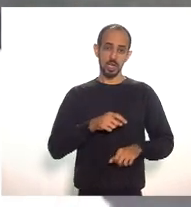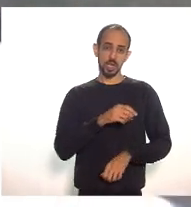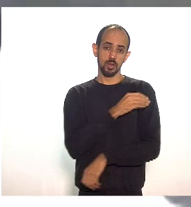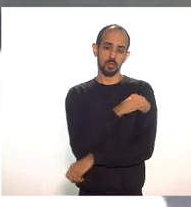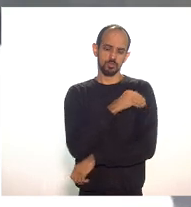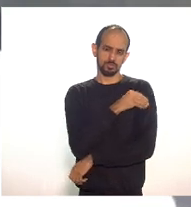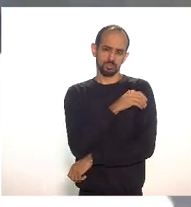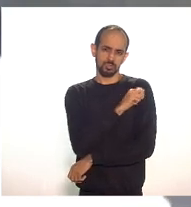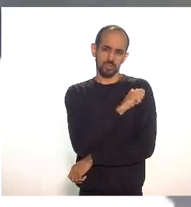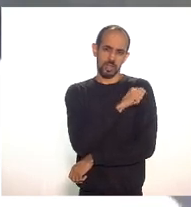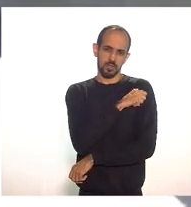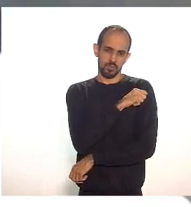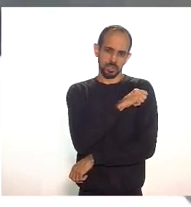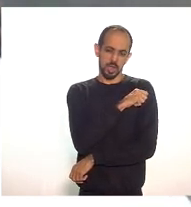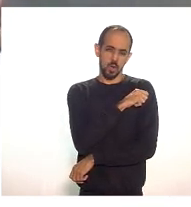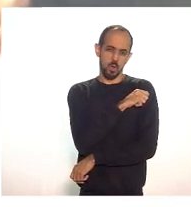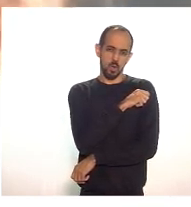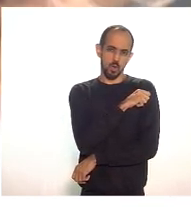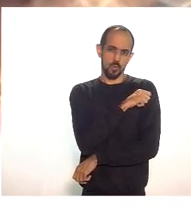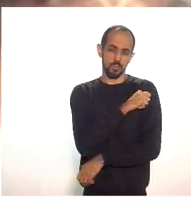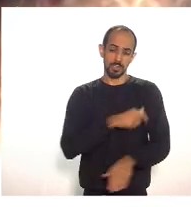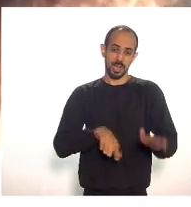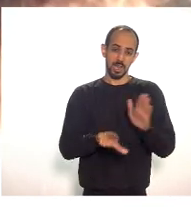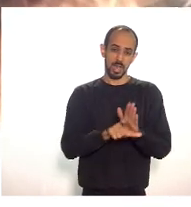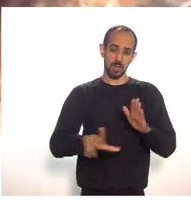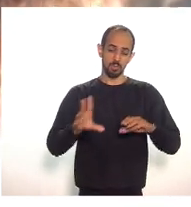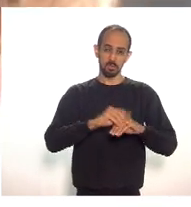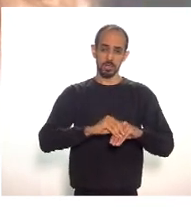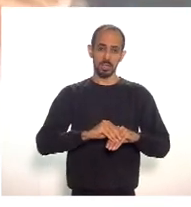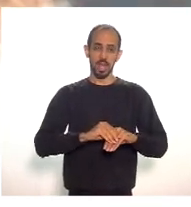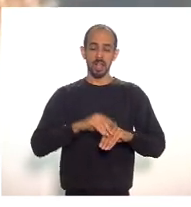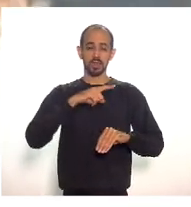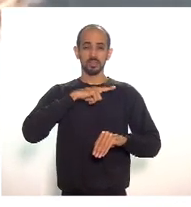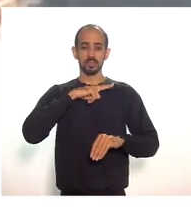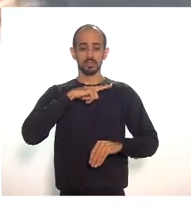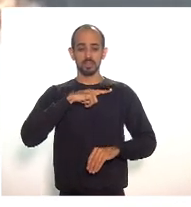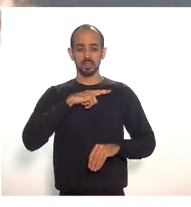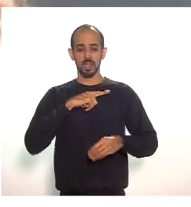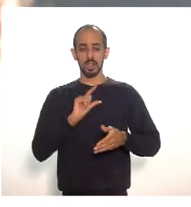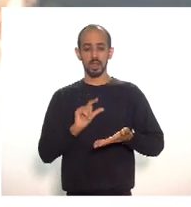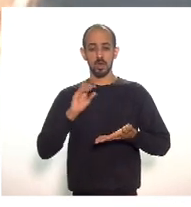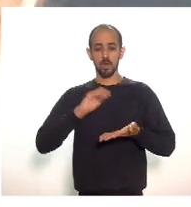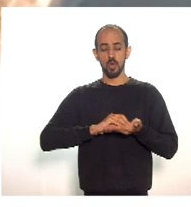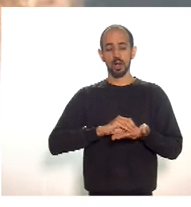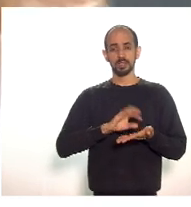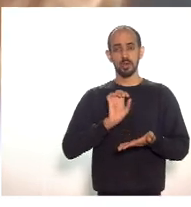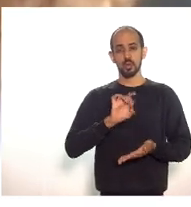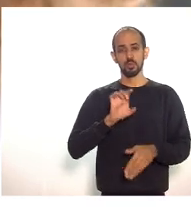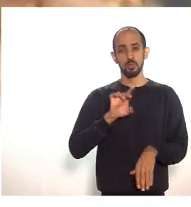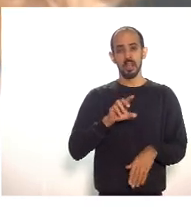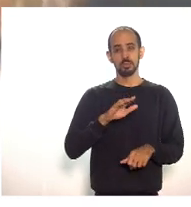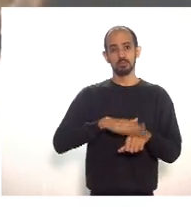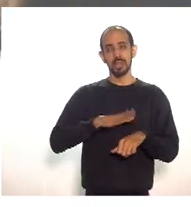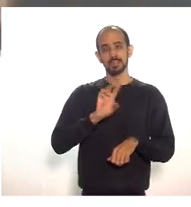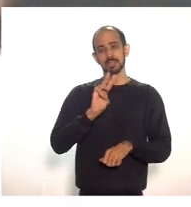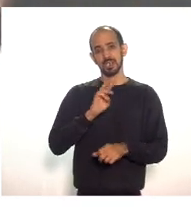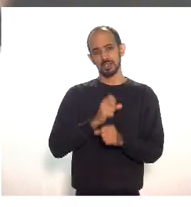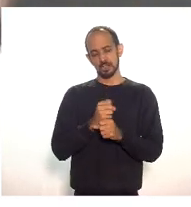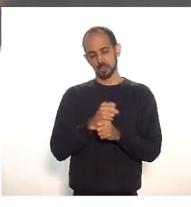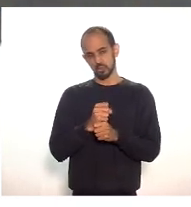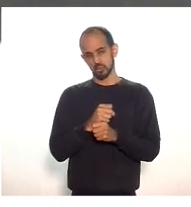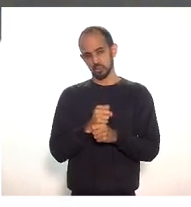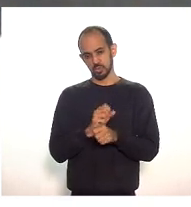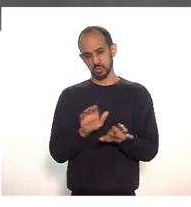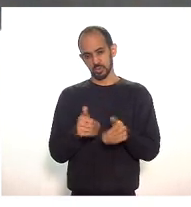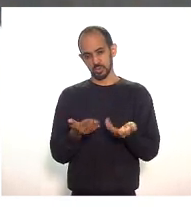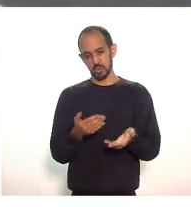nessa lei complementar é previsto o a renovação automática por mais três anos então o Rio de Janeiro